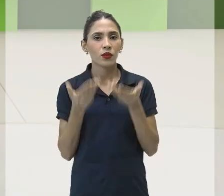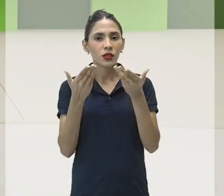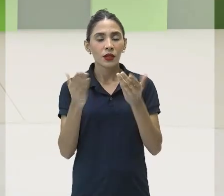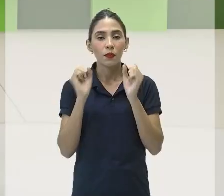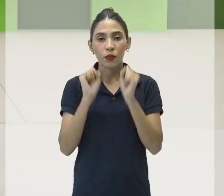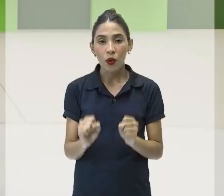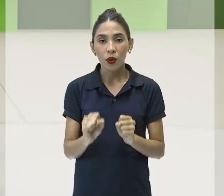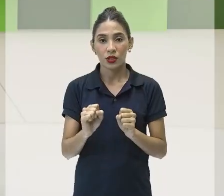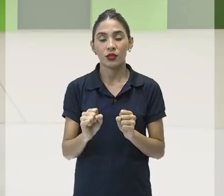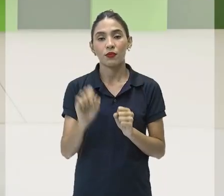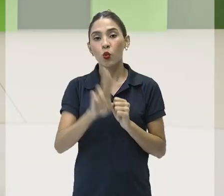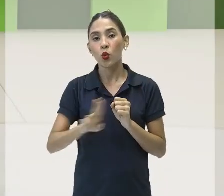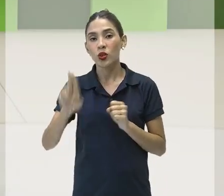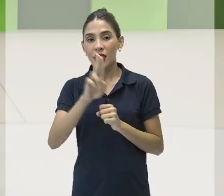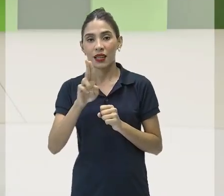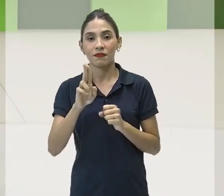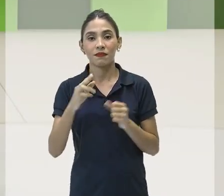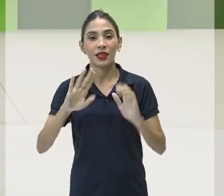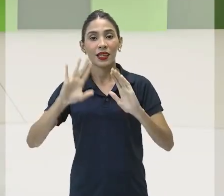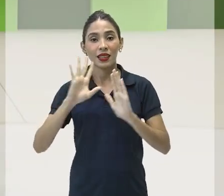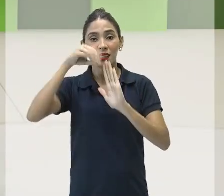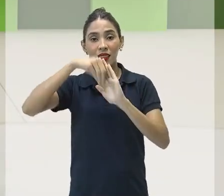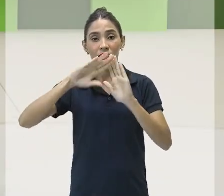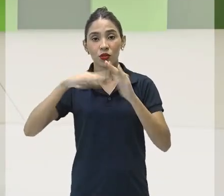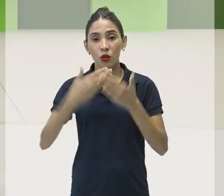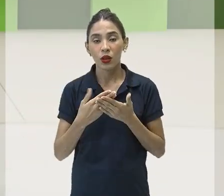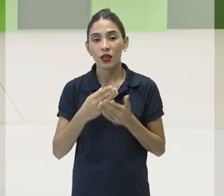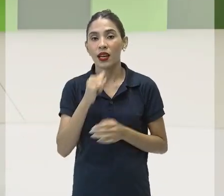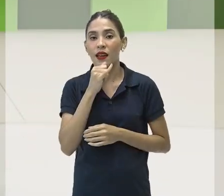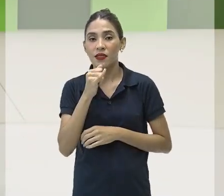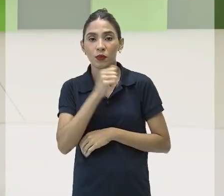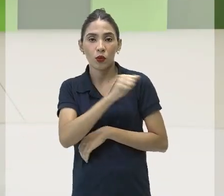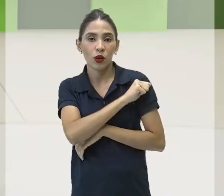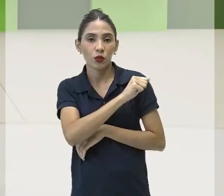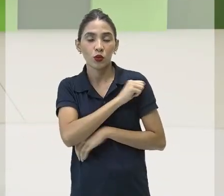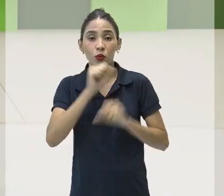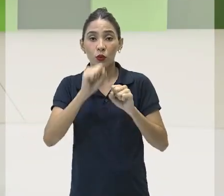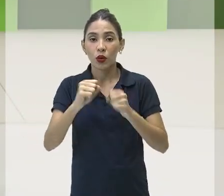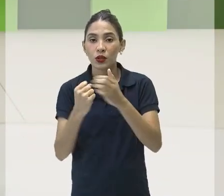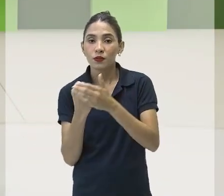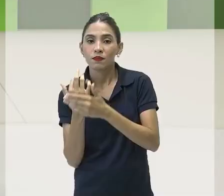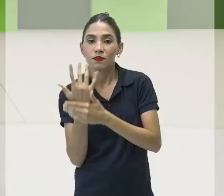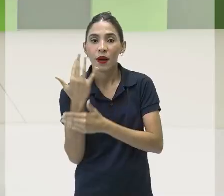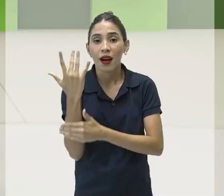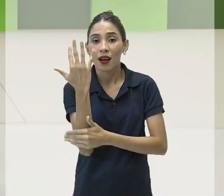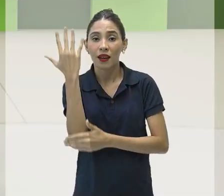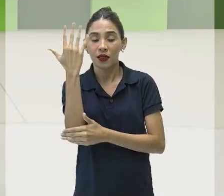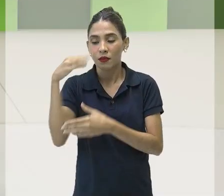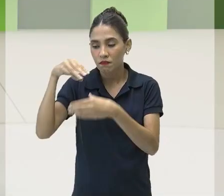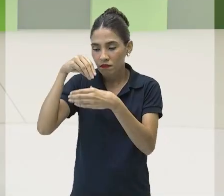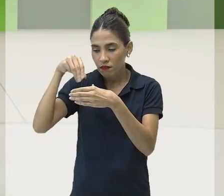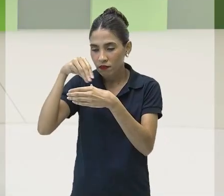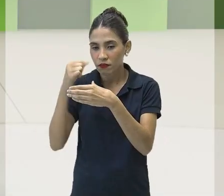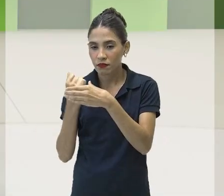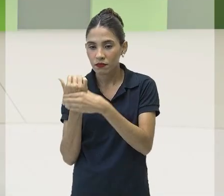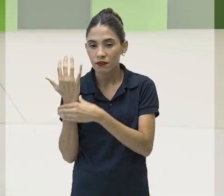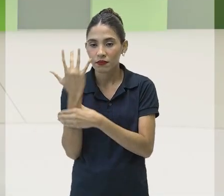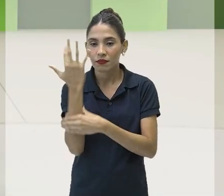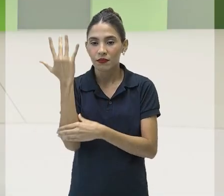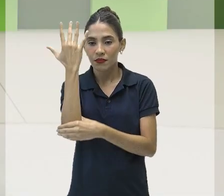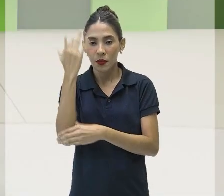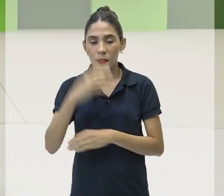pode aplicar aí na escola. Então, o aluno, por exemplo, ele pode plantar uma muda de árvore, como a gente observa aqui ao